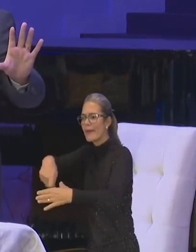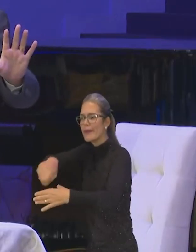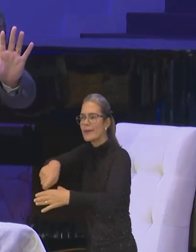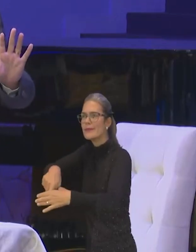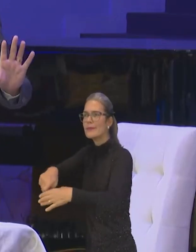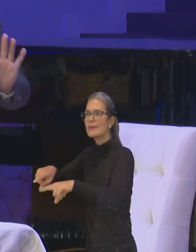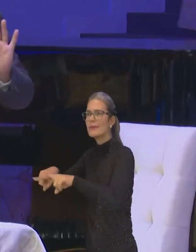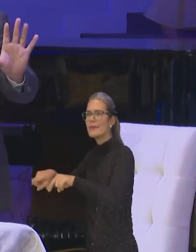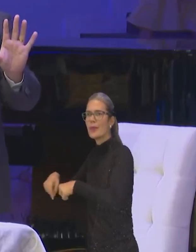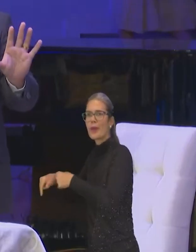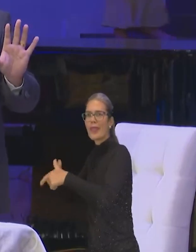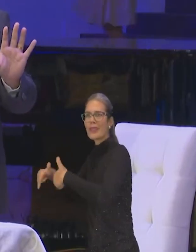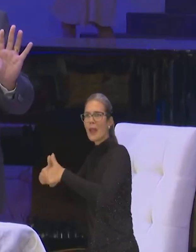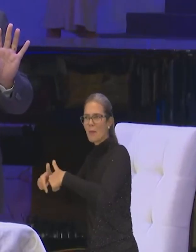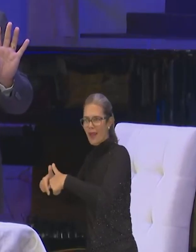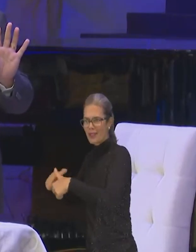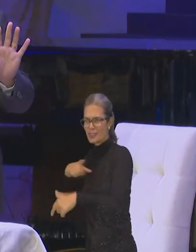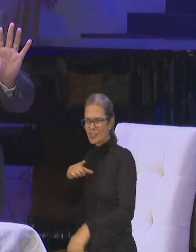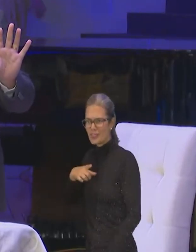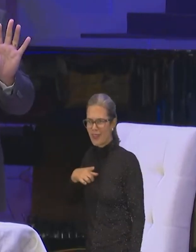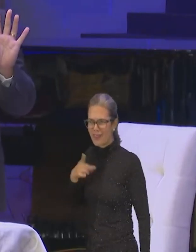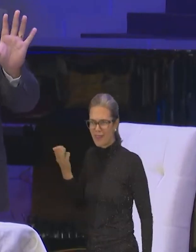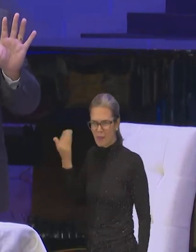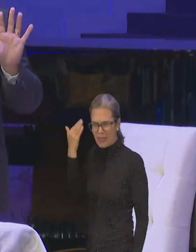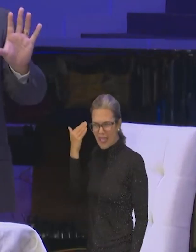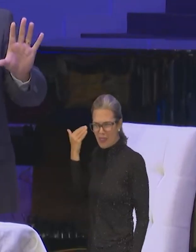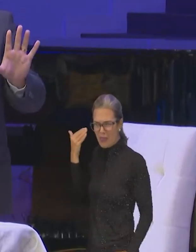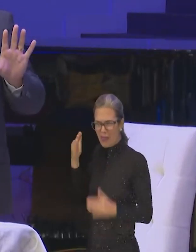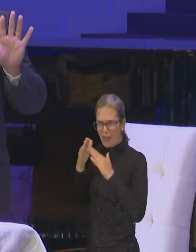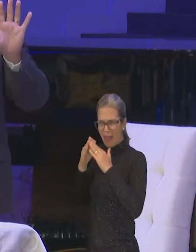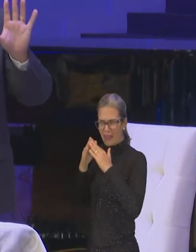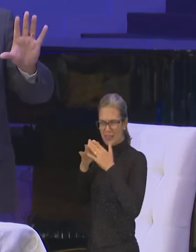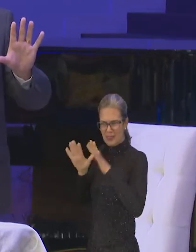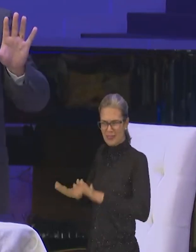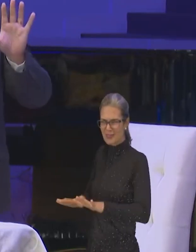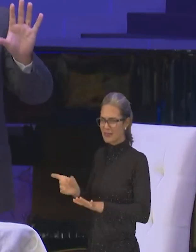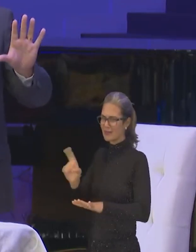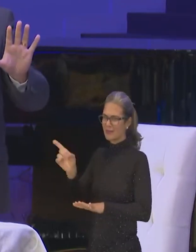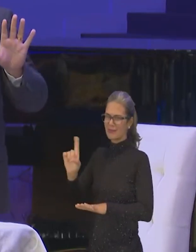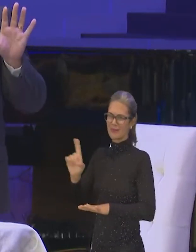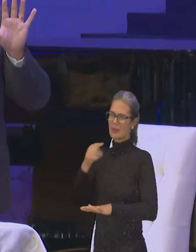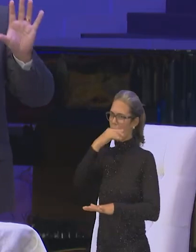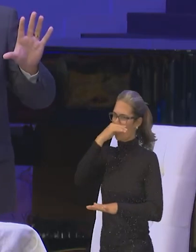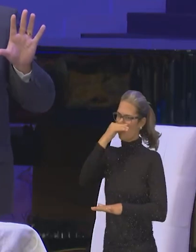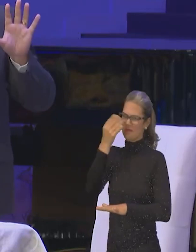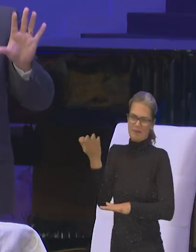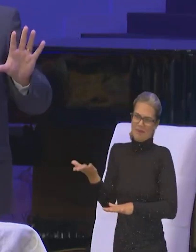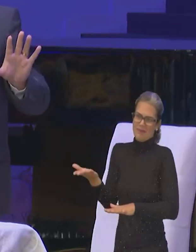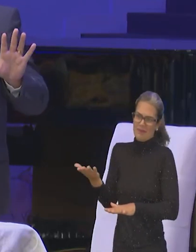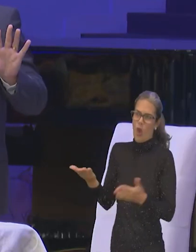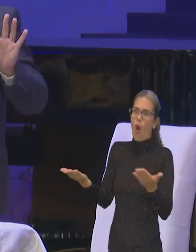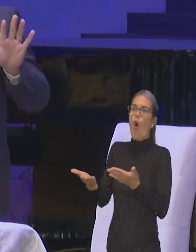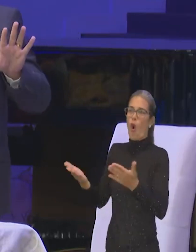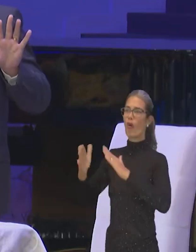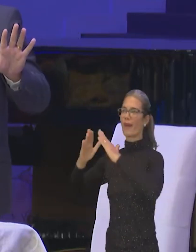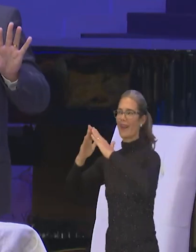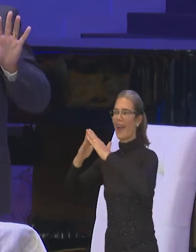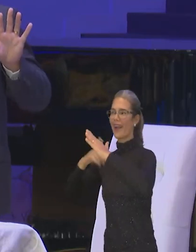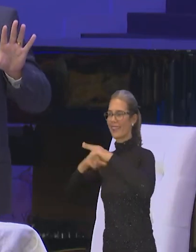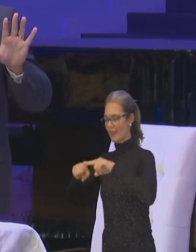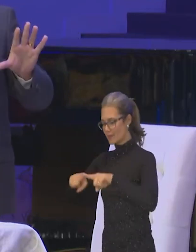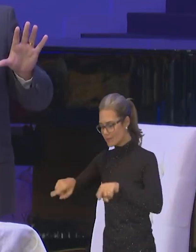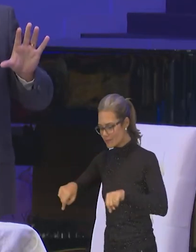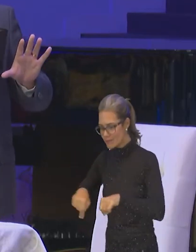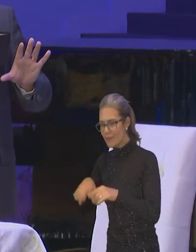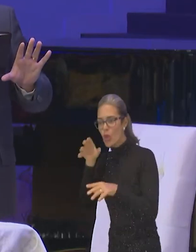escritório, um home office, sabe? Para você fechar a sua porta e você viver ali o seu trabalho, fazendo tendas